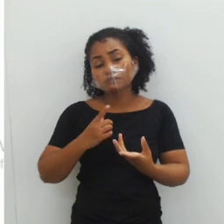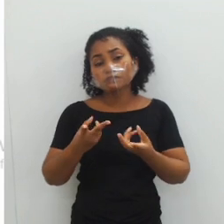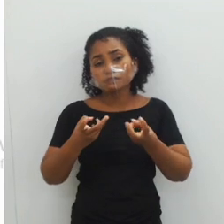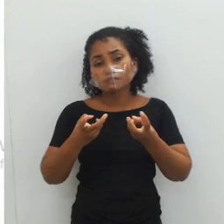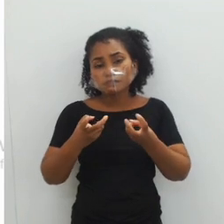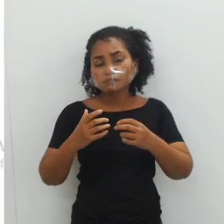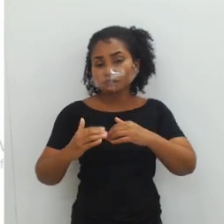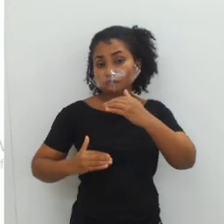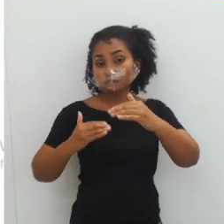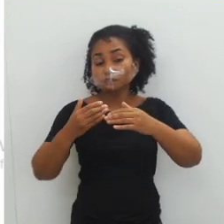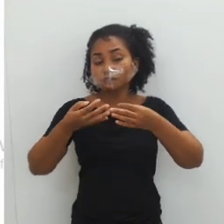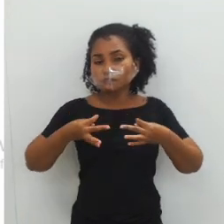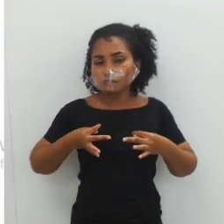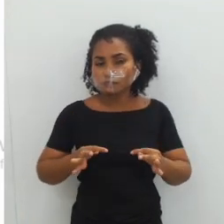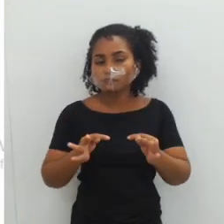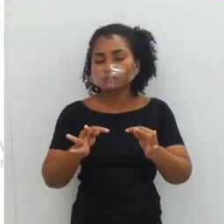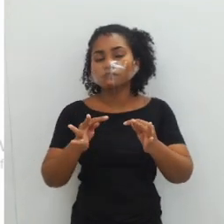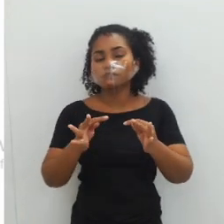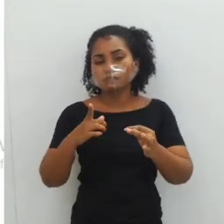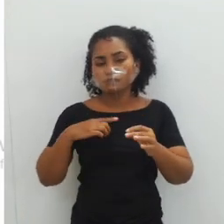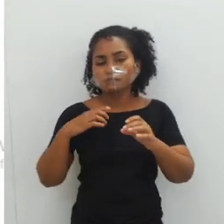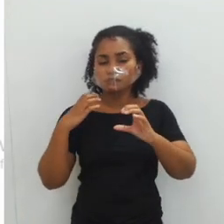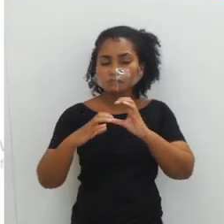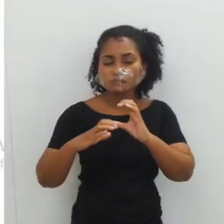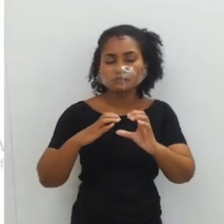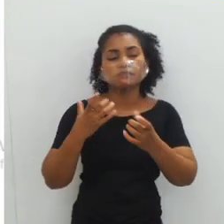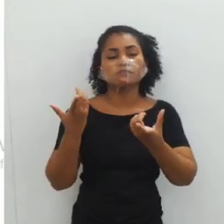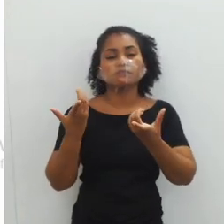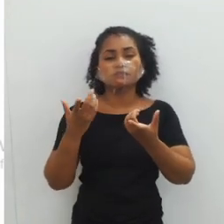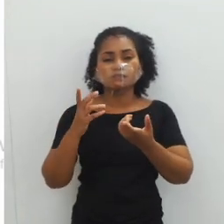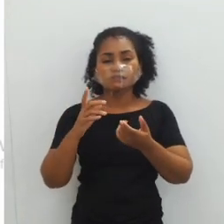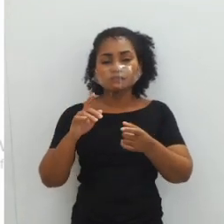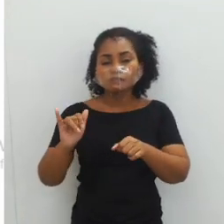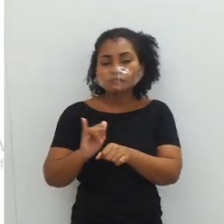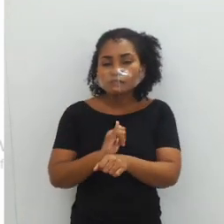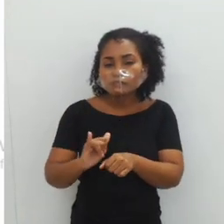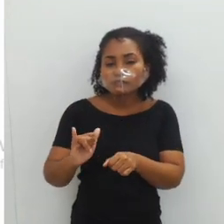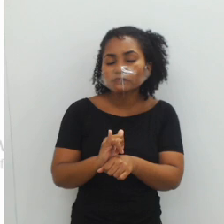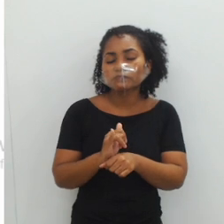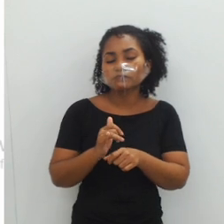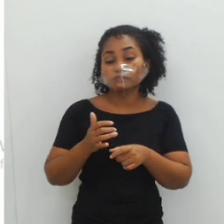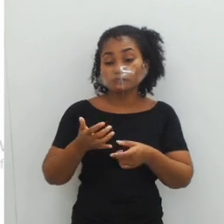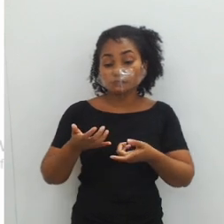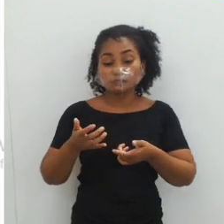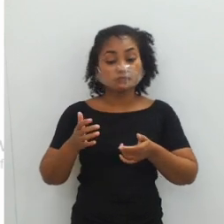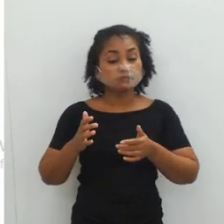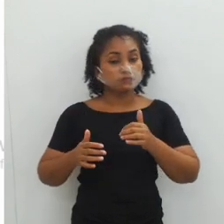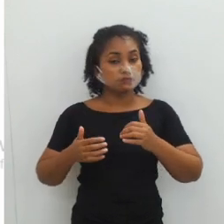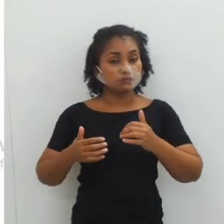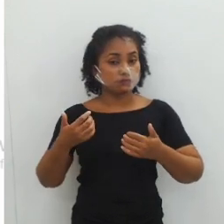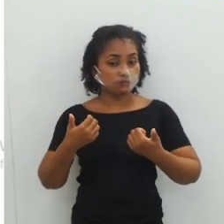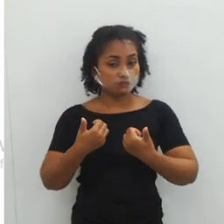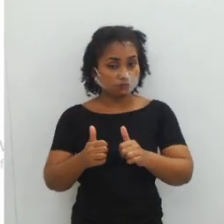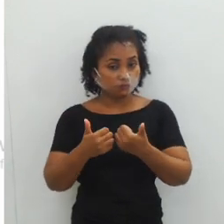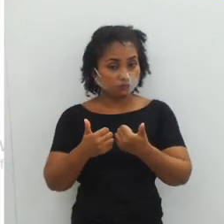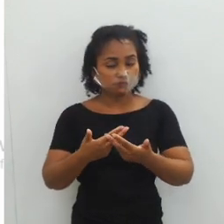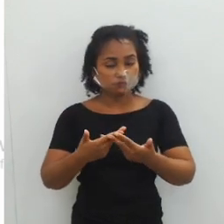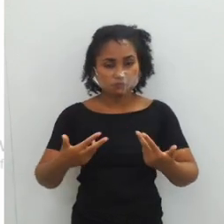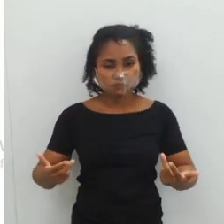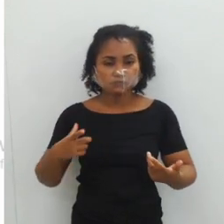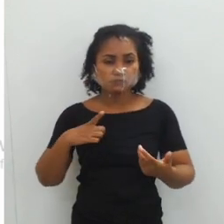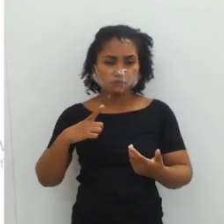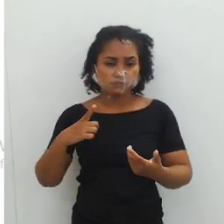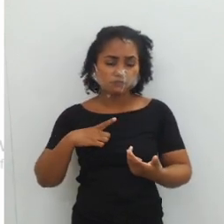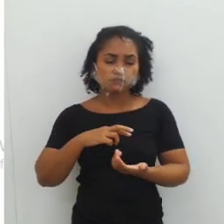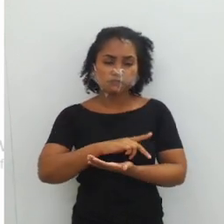dos avanços da tecnologia, da comunicação, dos meios de transporte, que estão